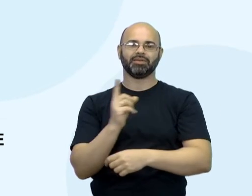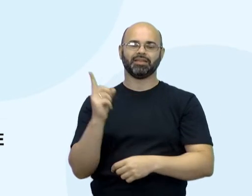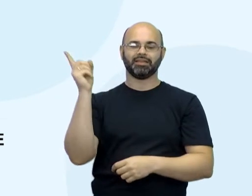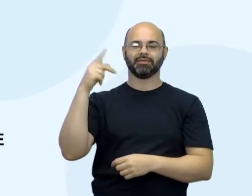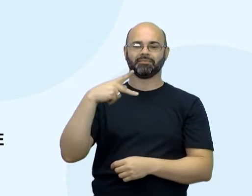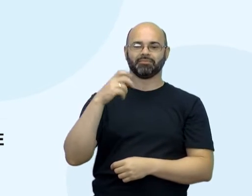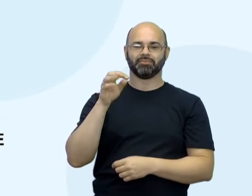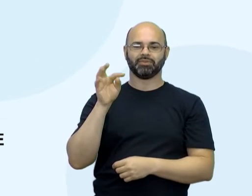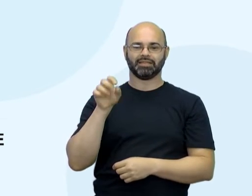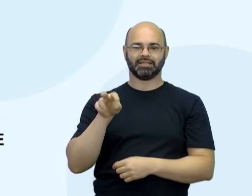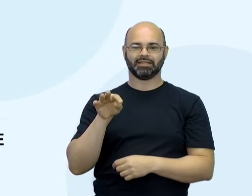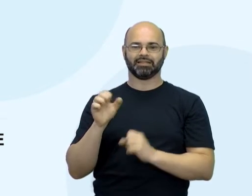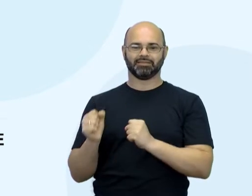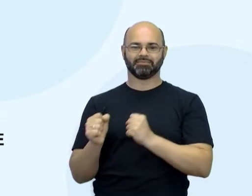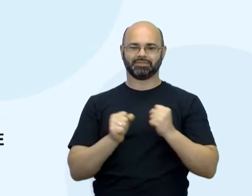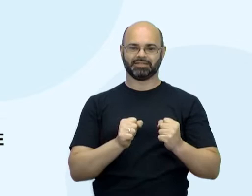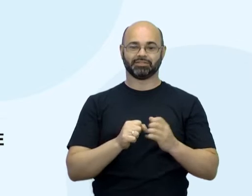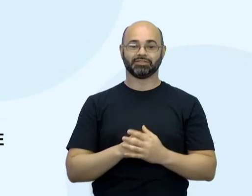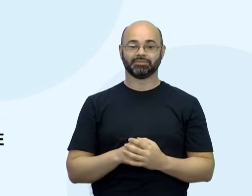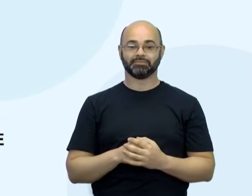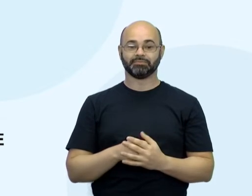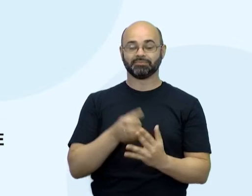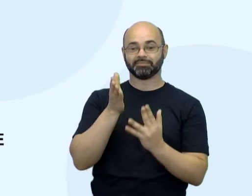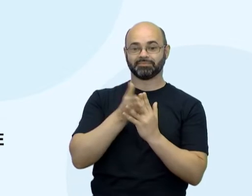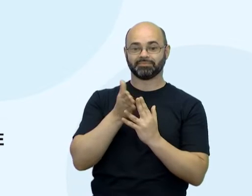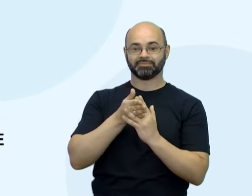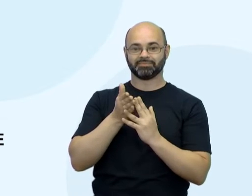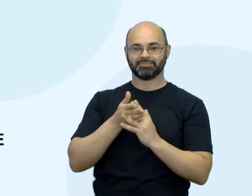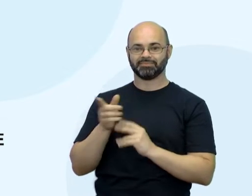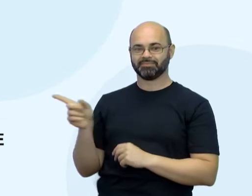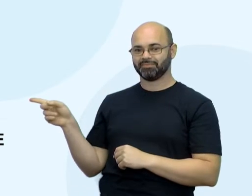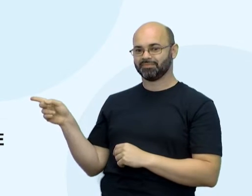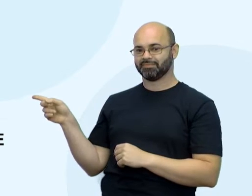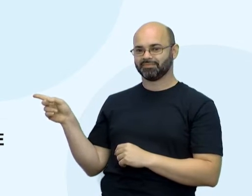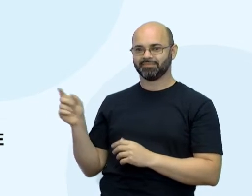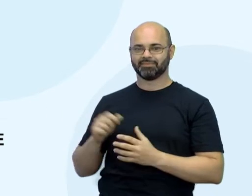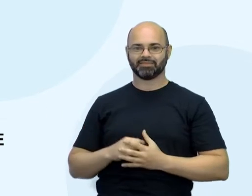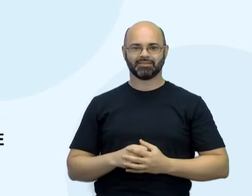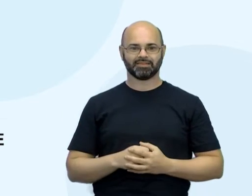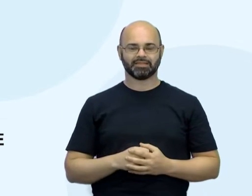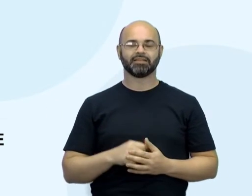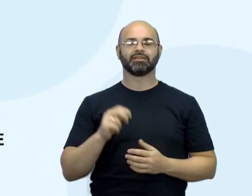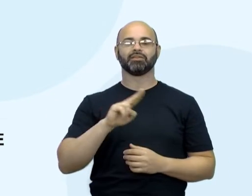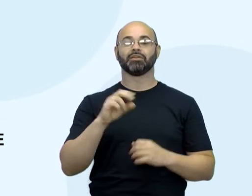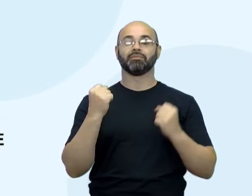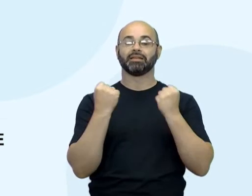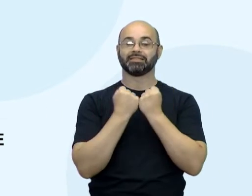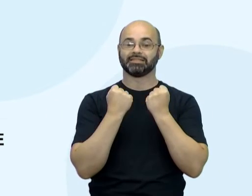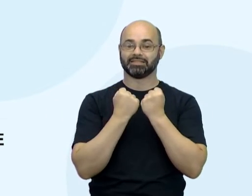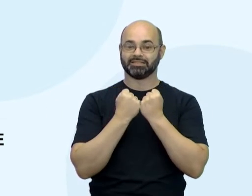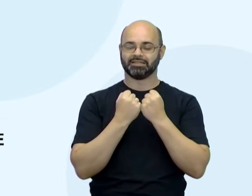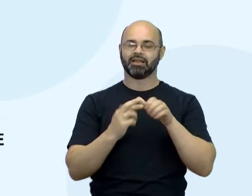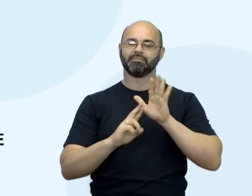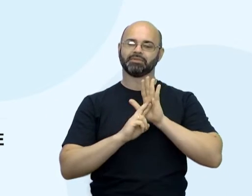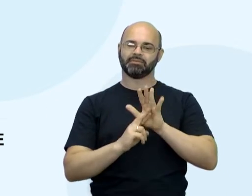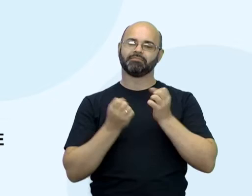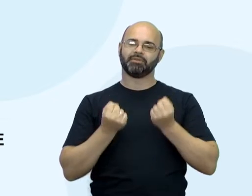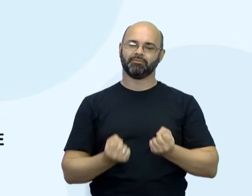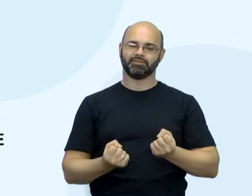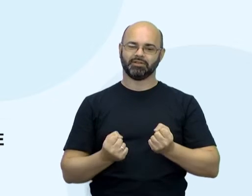potente. E no meio aqui, ó, é que a gente tem aí a força resistente, representada pelo